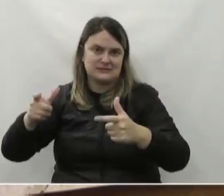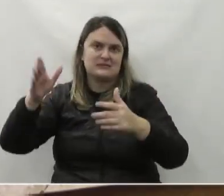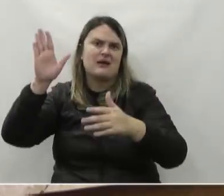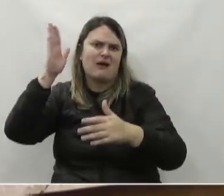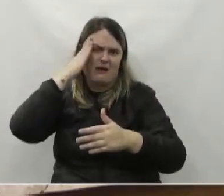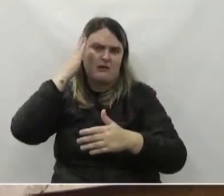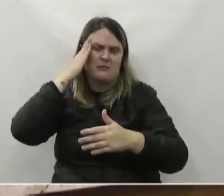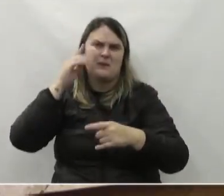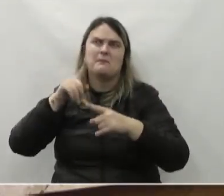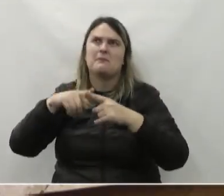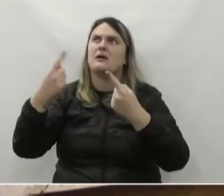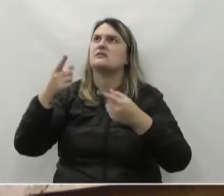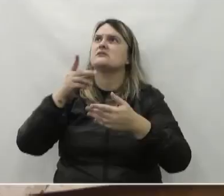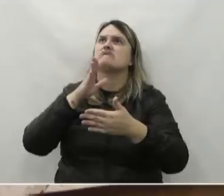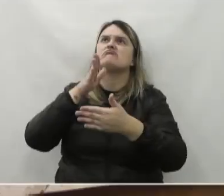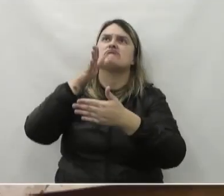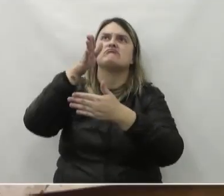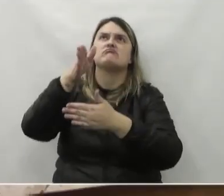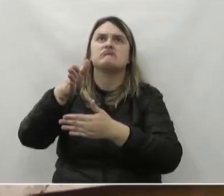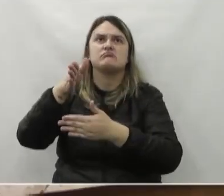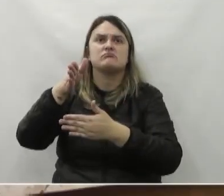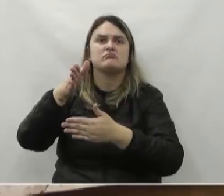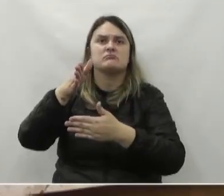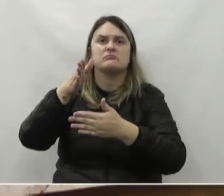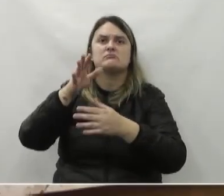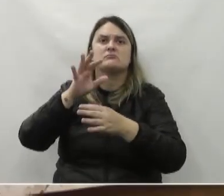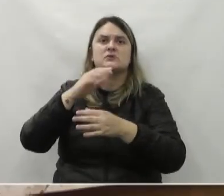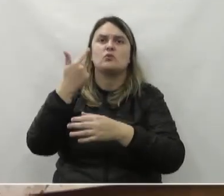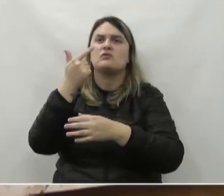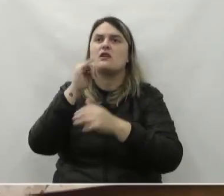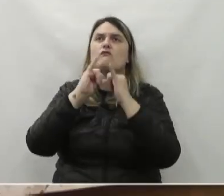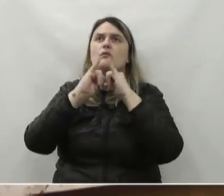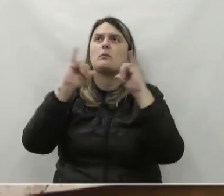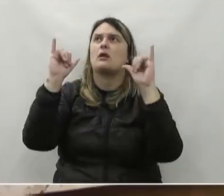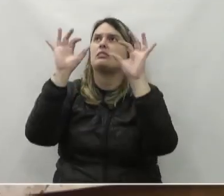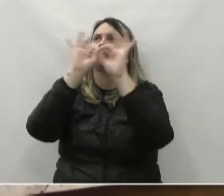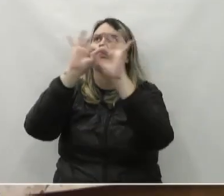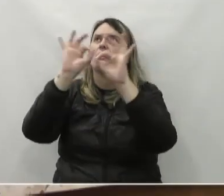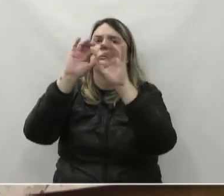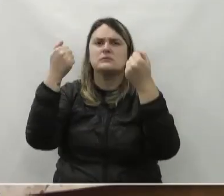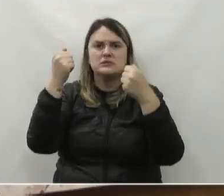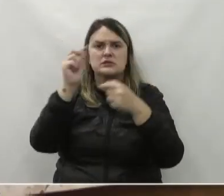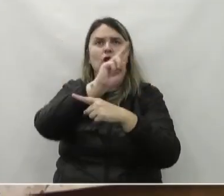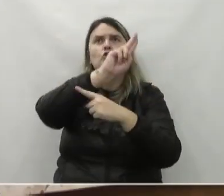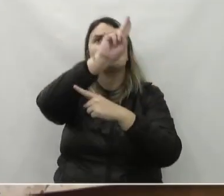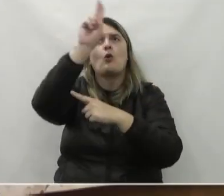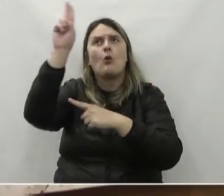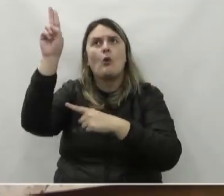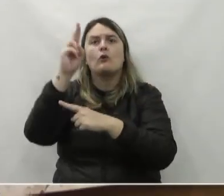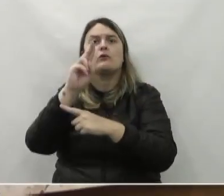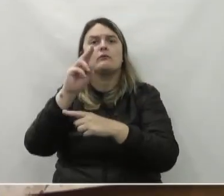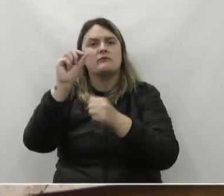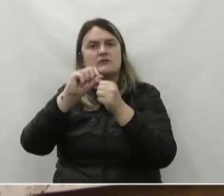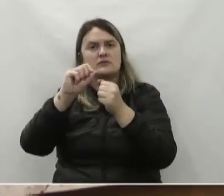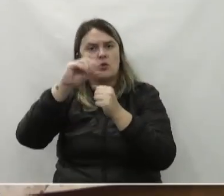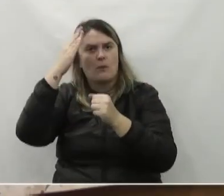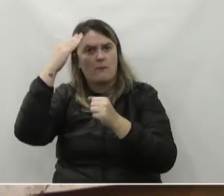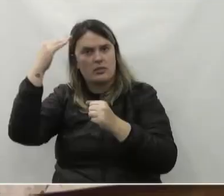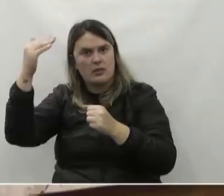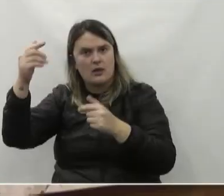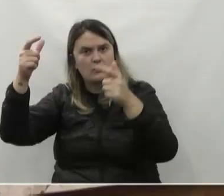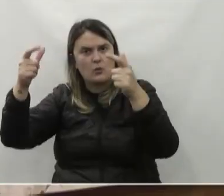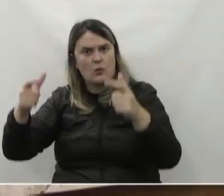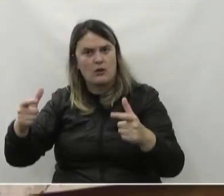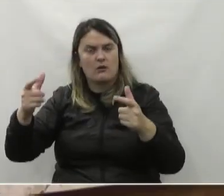né? Mas dizendo que é um cemitério municipal e dá nome ali para homenageando ali